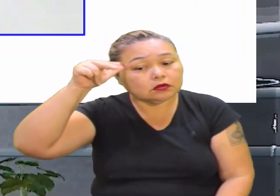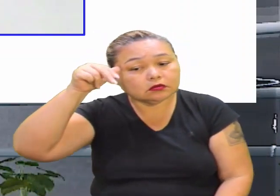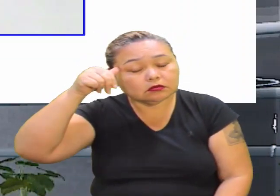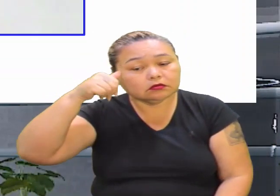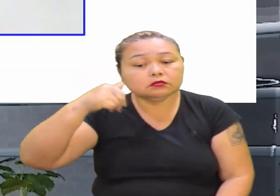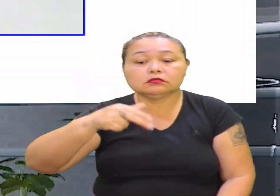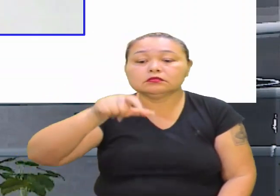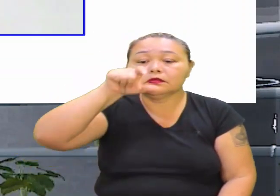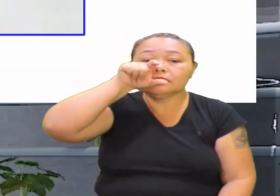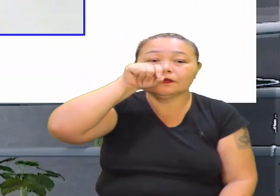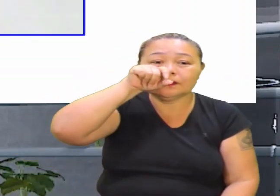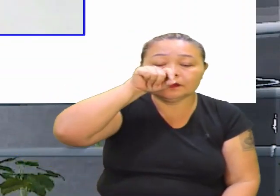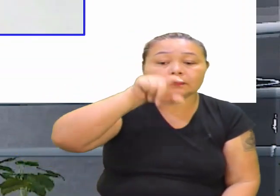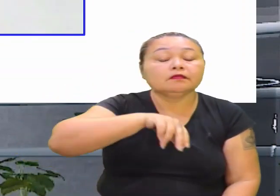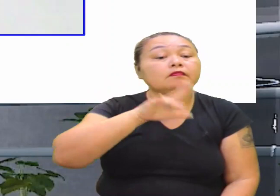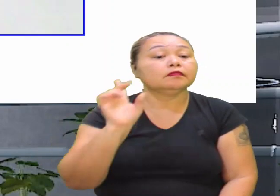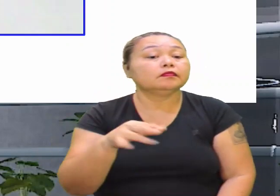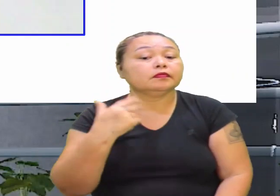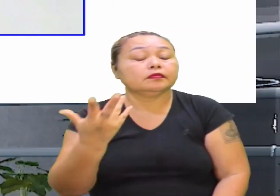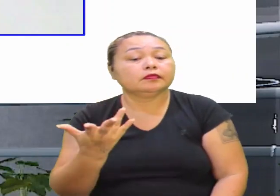aves, eu ia falar avicultura,